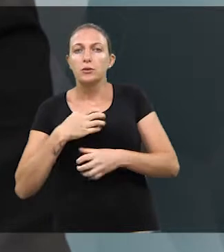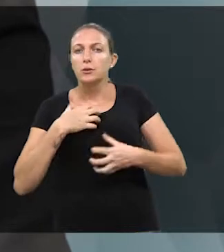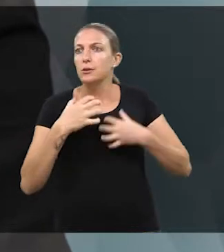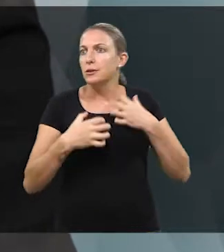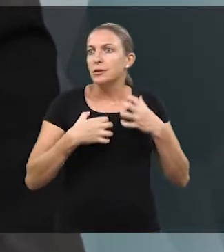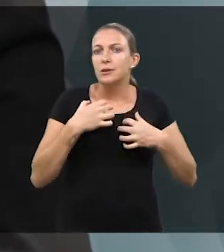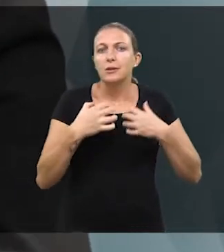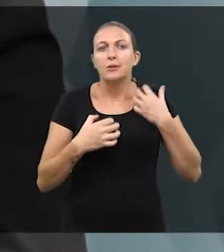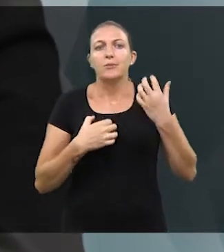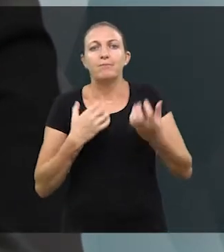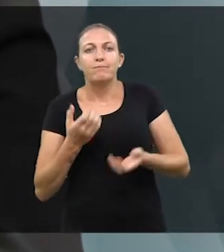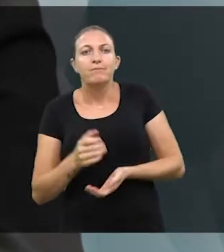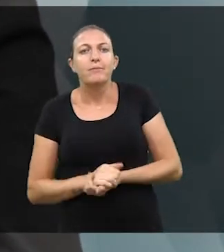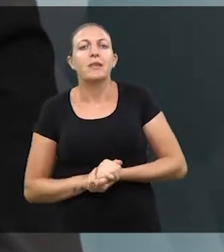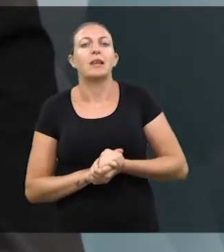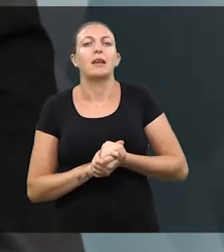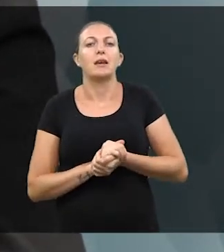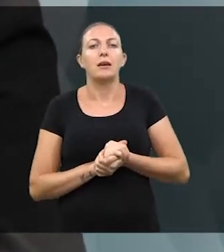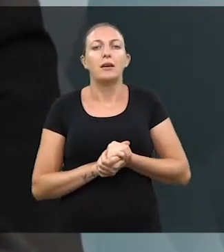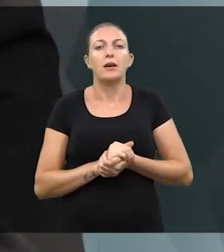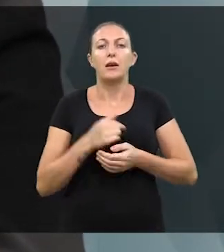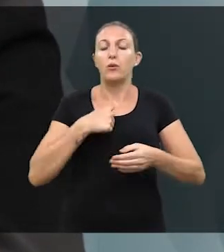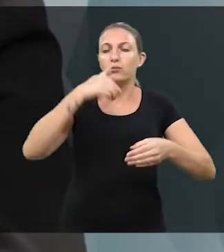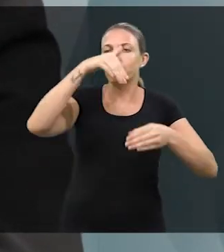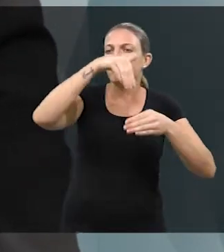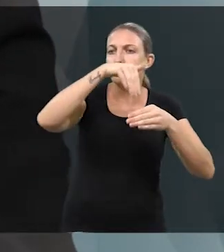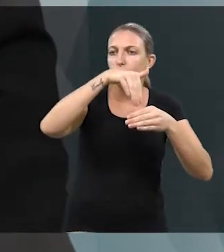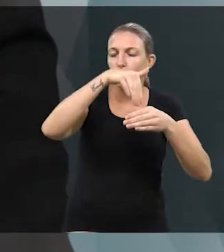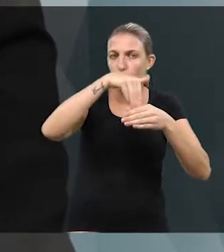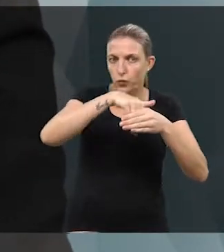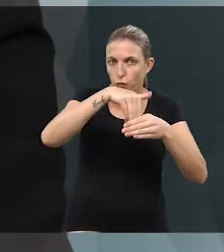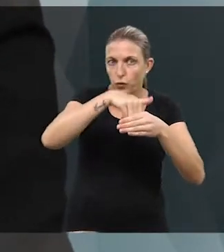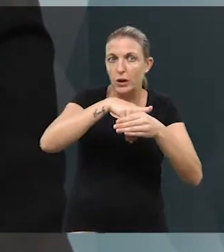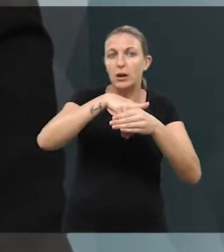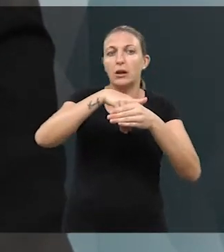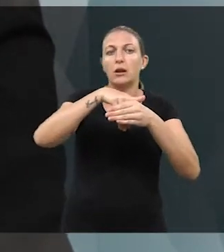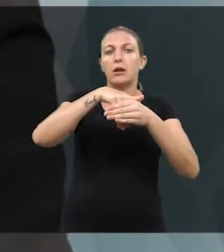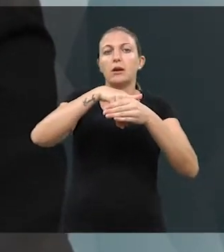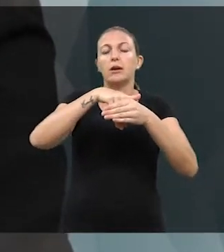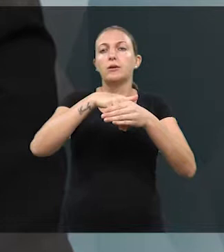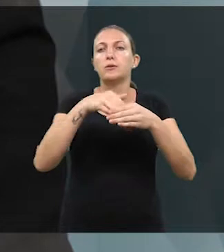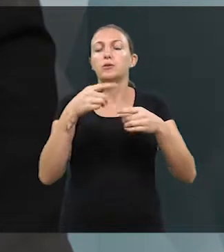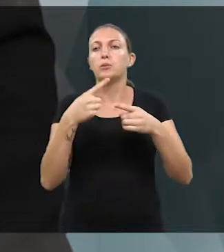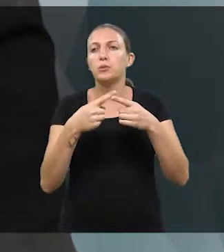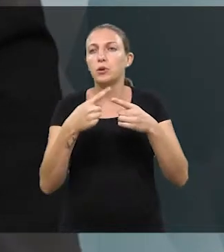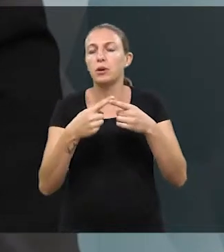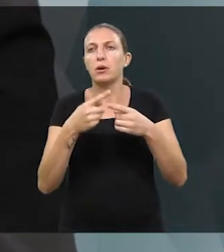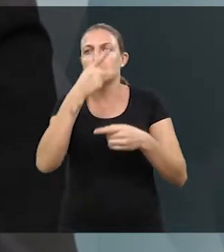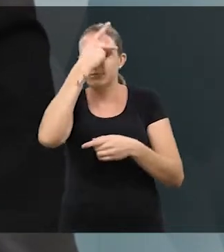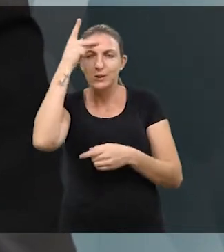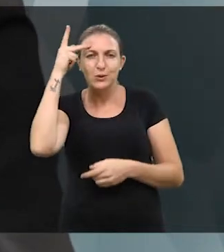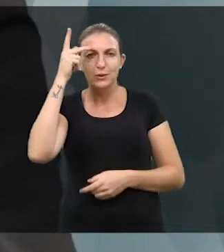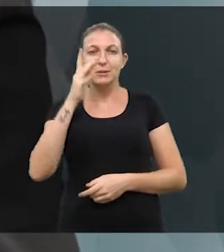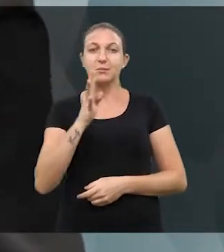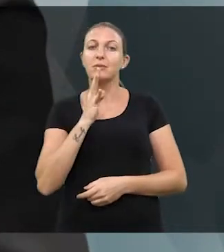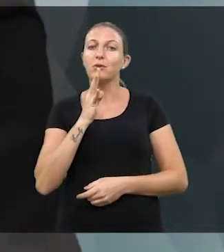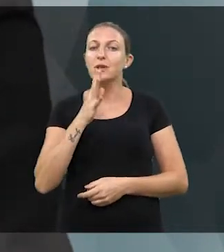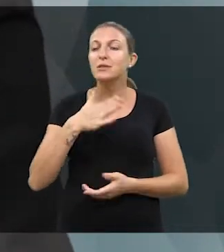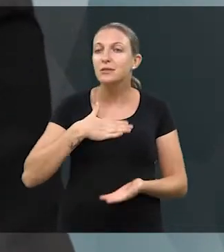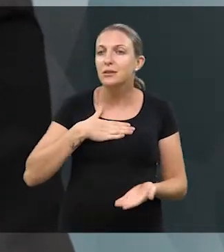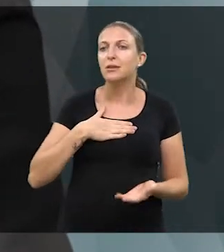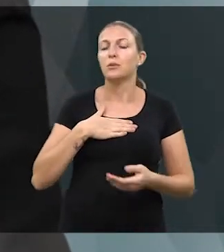conhecia onde nasceu o no meu caso eu trabalhei muitos anos com automóveis então muito os meus clientes votar em mim